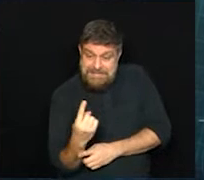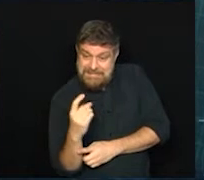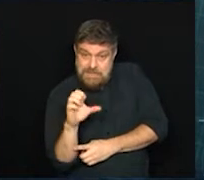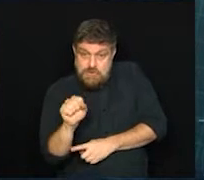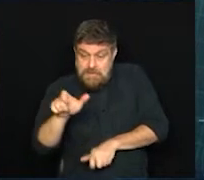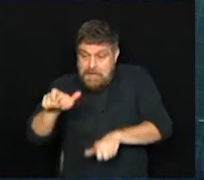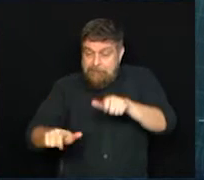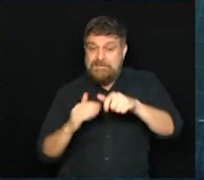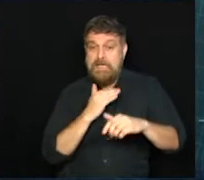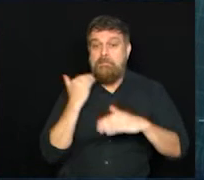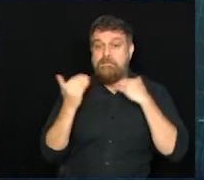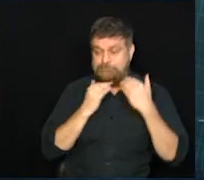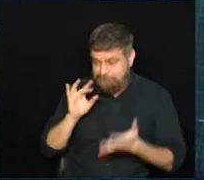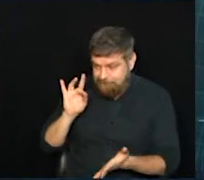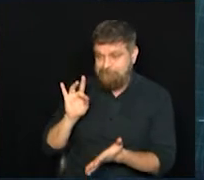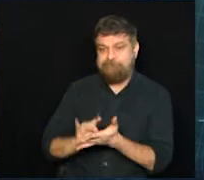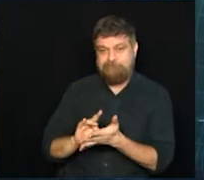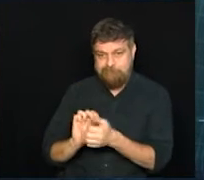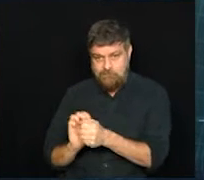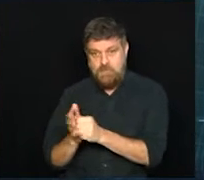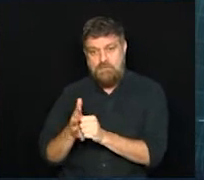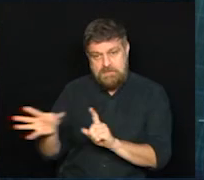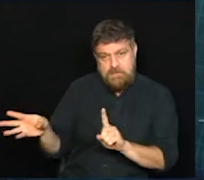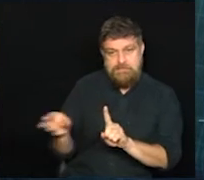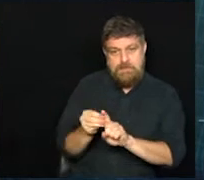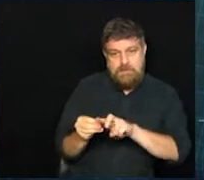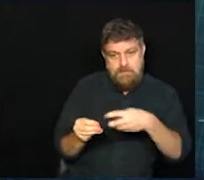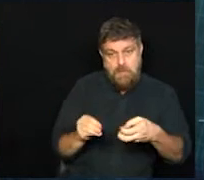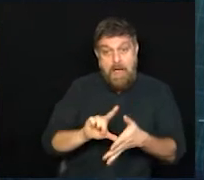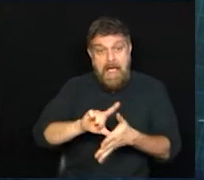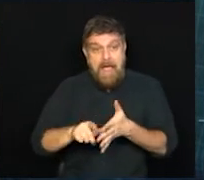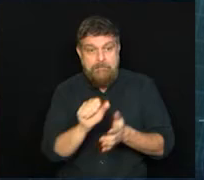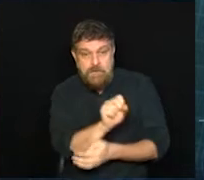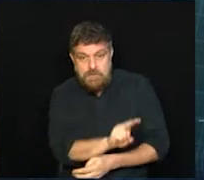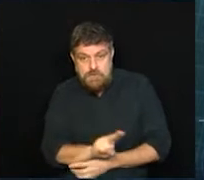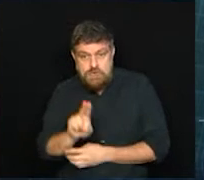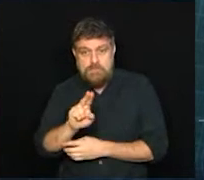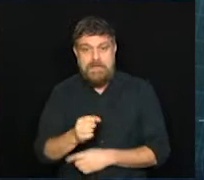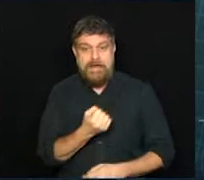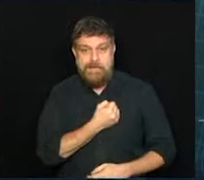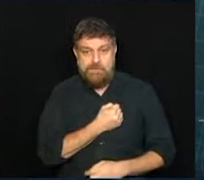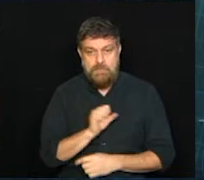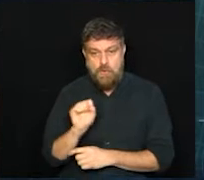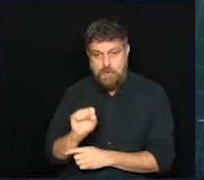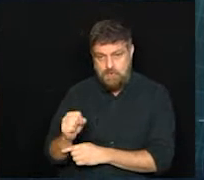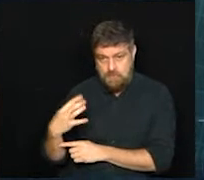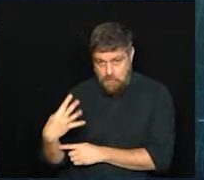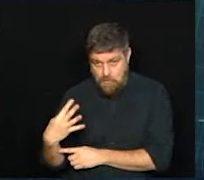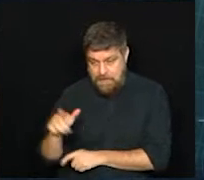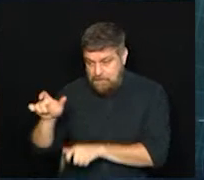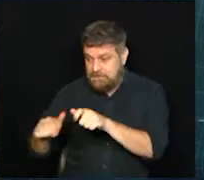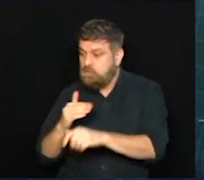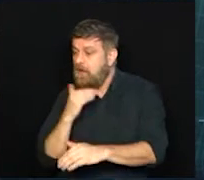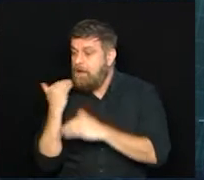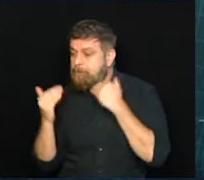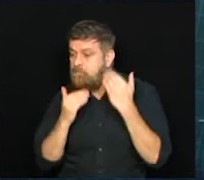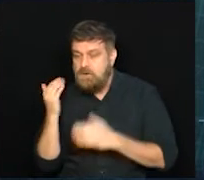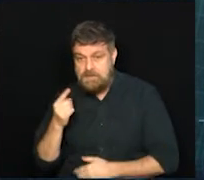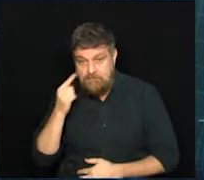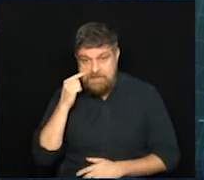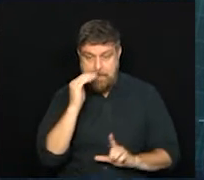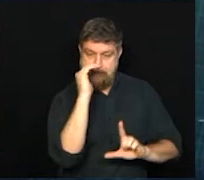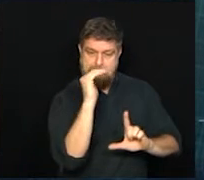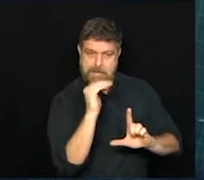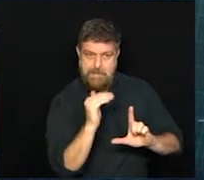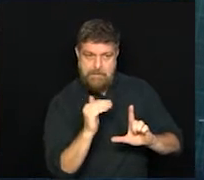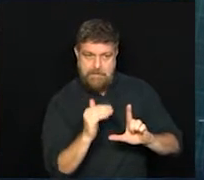3.818 óbitos confirmados devido à Covid. Sumaré tem 884, Americana 726, Santa